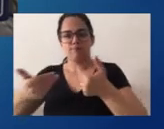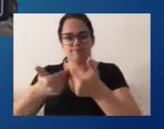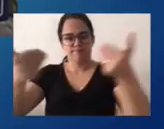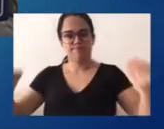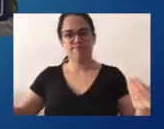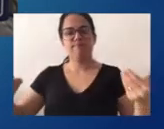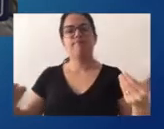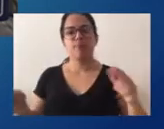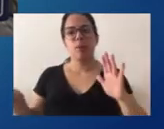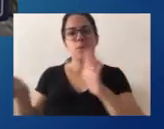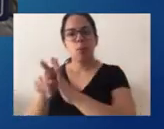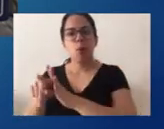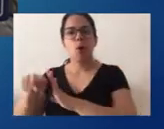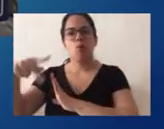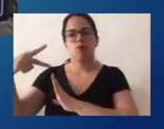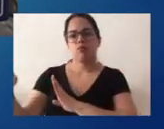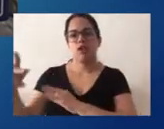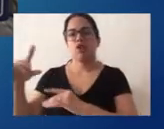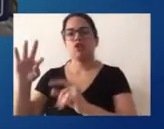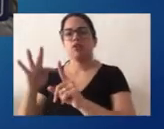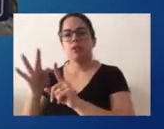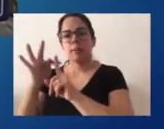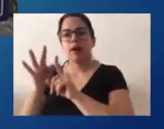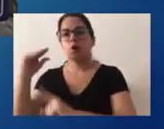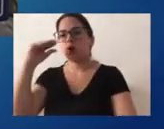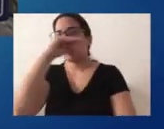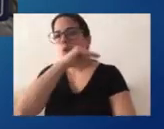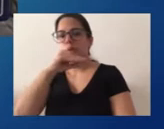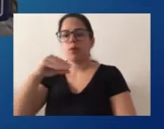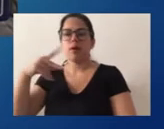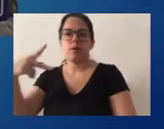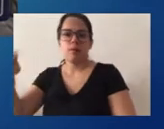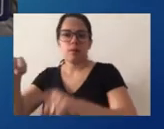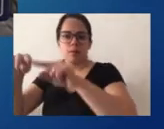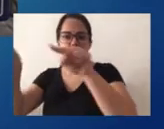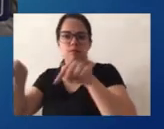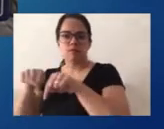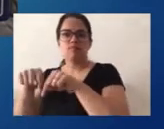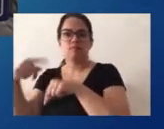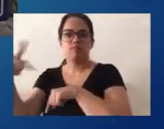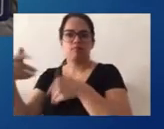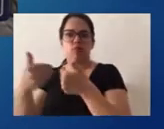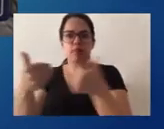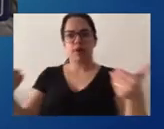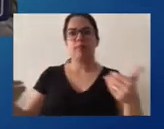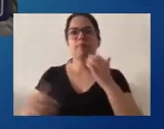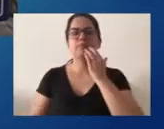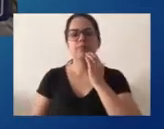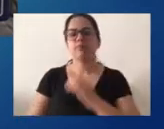que esses equipamentos devem estar numa área própria, né, nessa área aí isolada do laboratório.